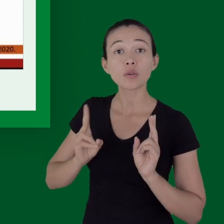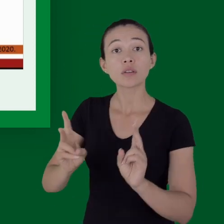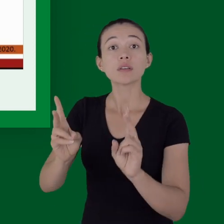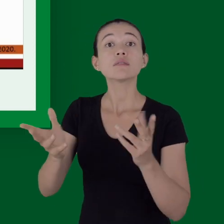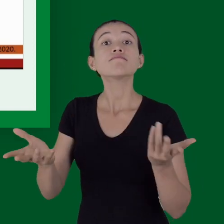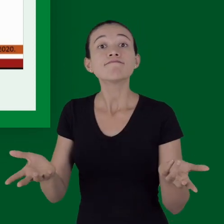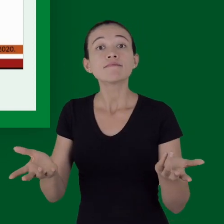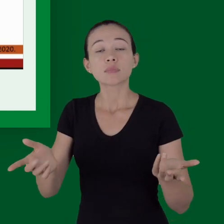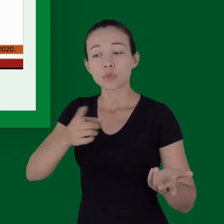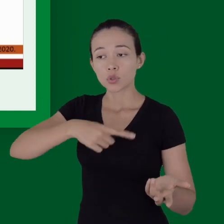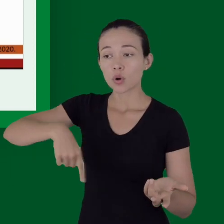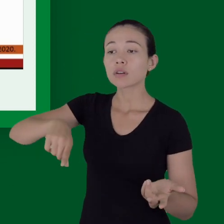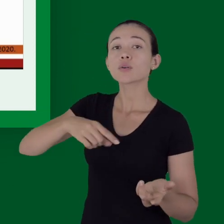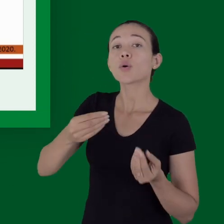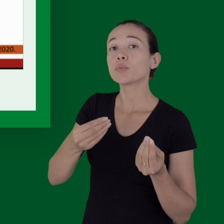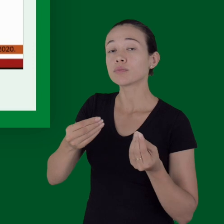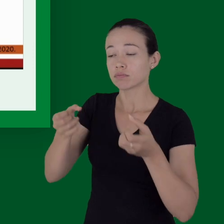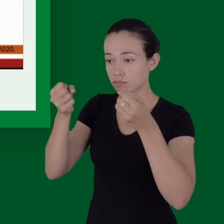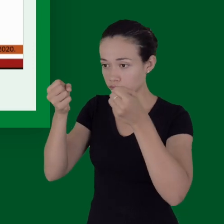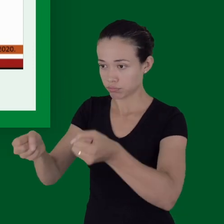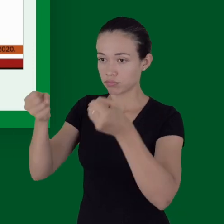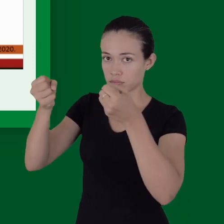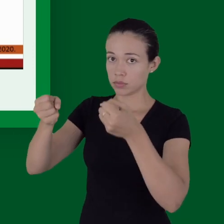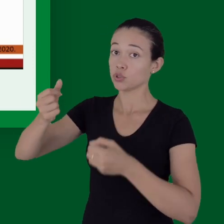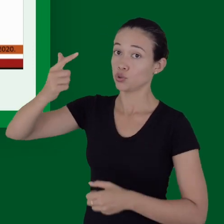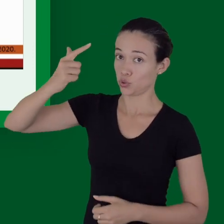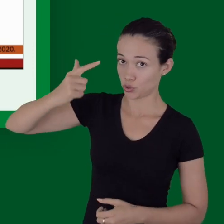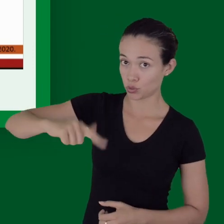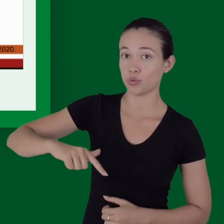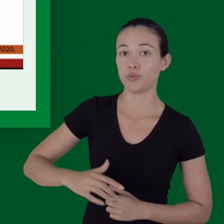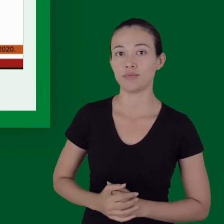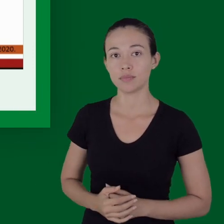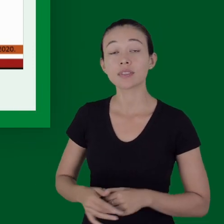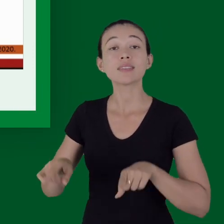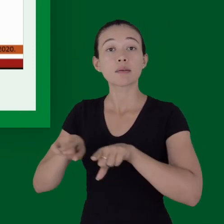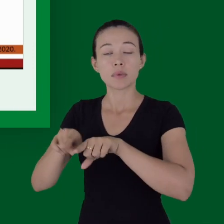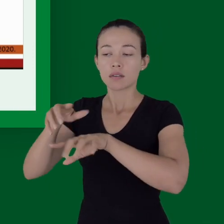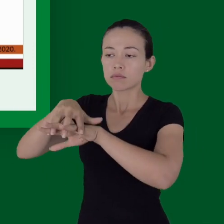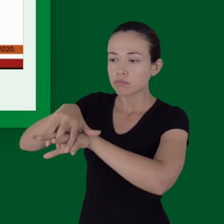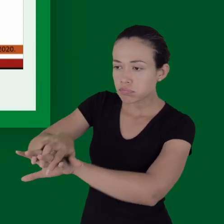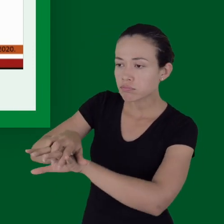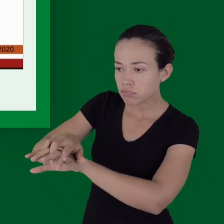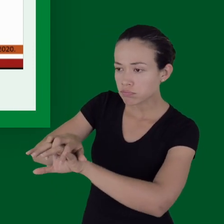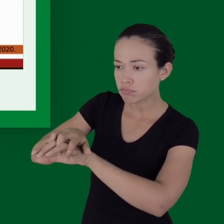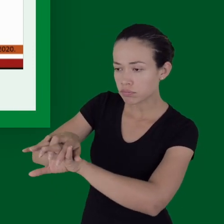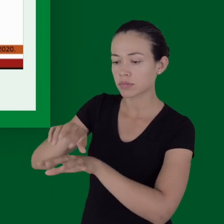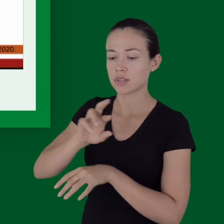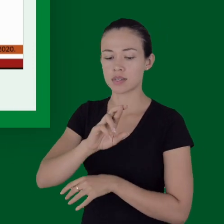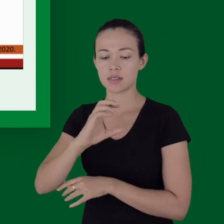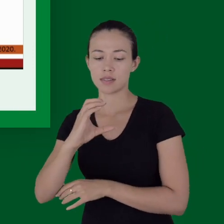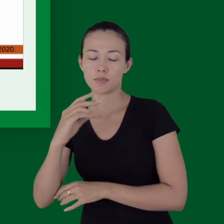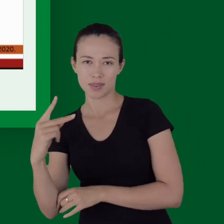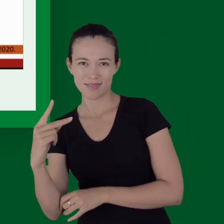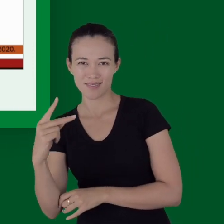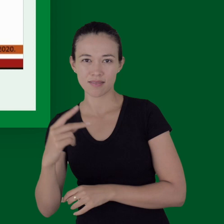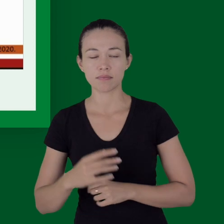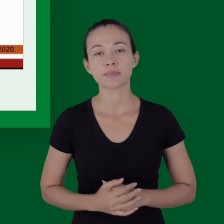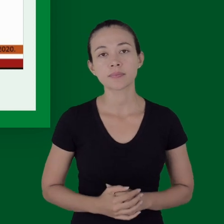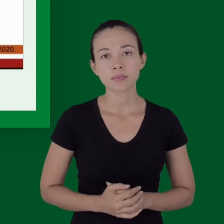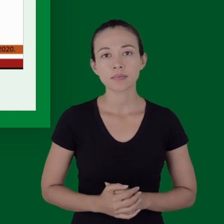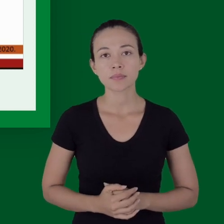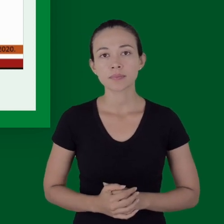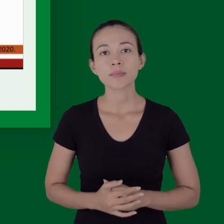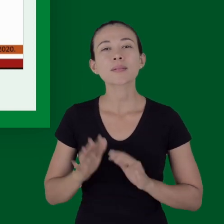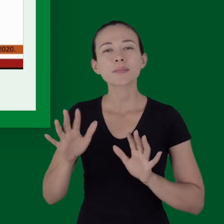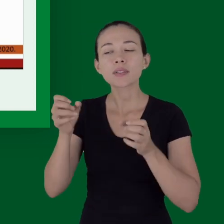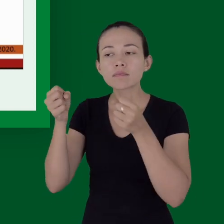ritmo chocável, a gente vai dar mais um choque e aí reiniciar a manobra de novo.